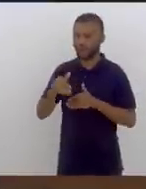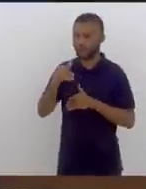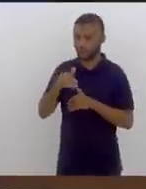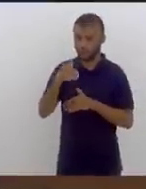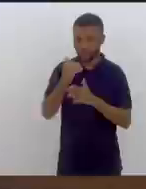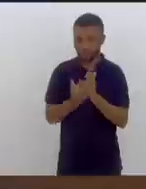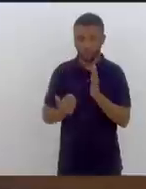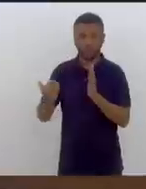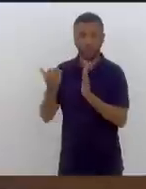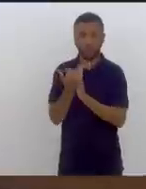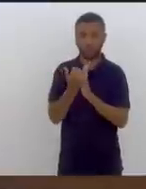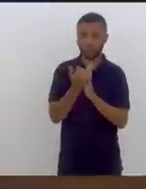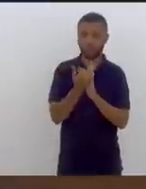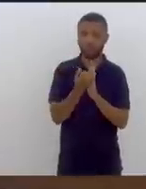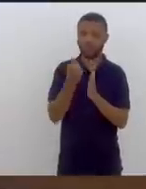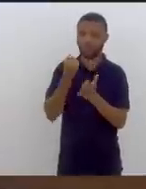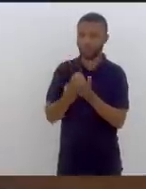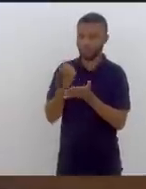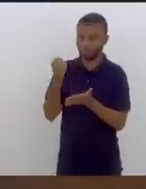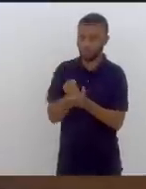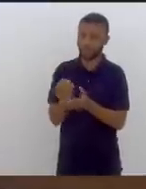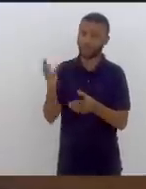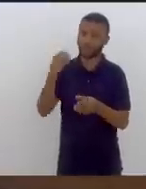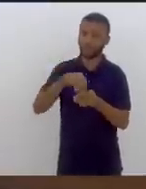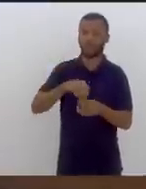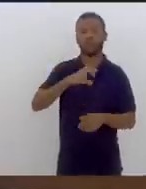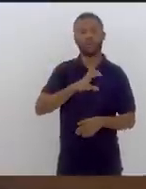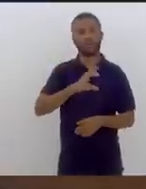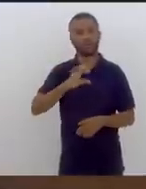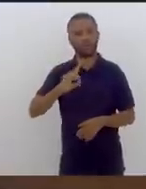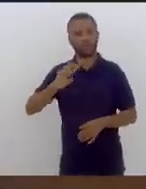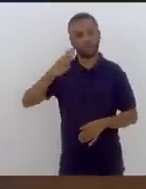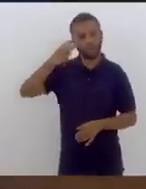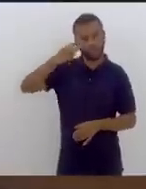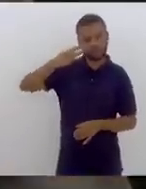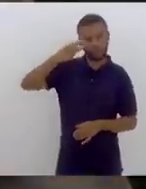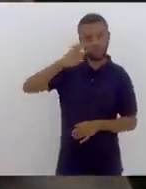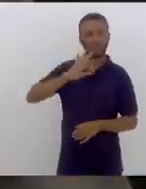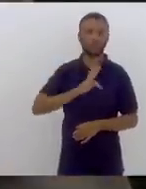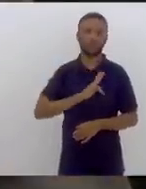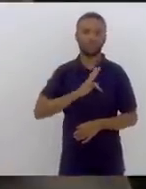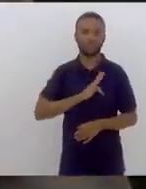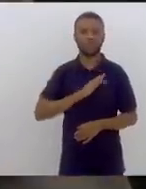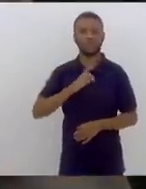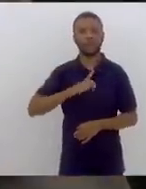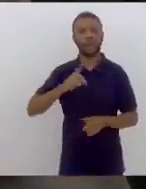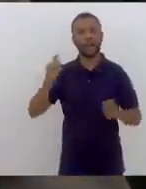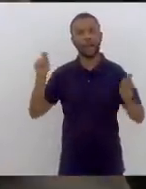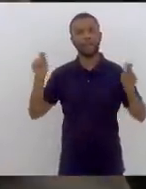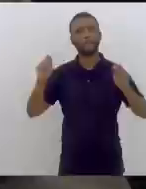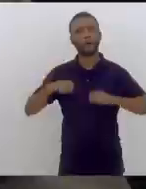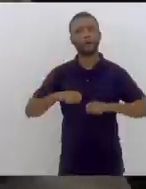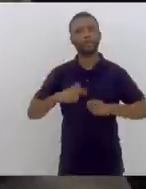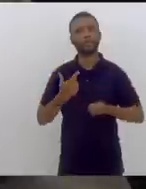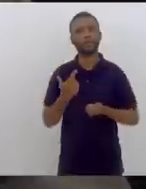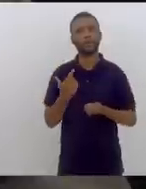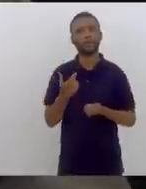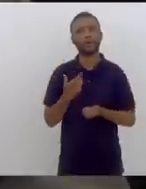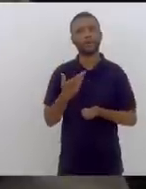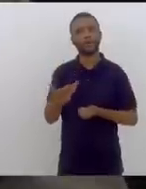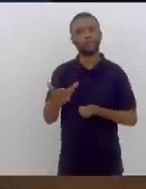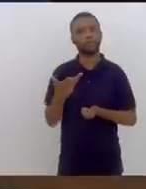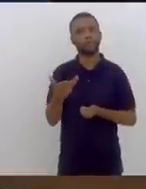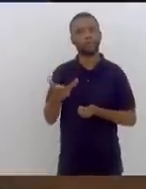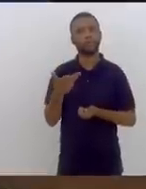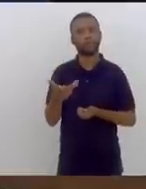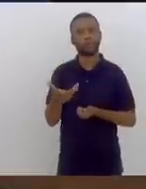momento de efetivo na corregedoria a possibilidade de celeridade